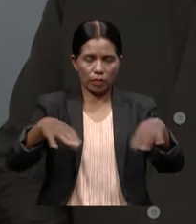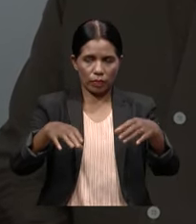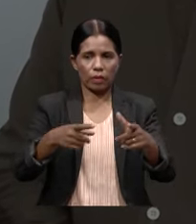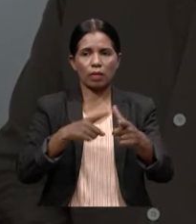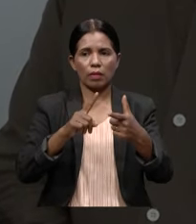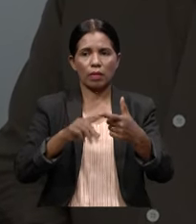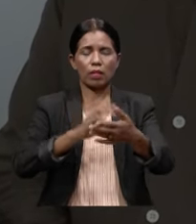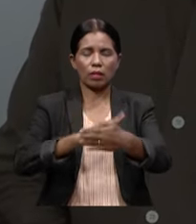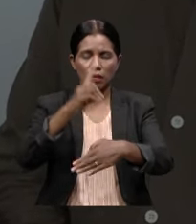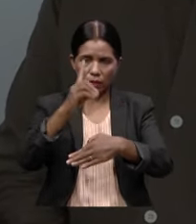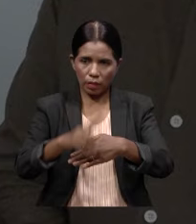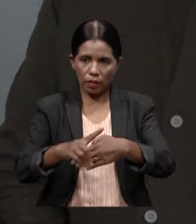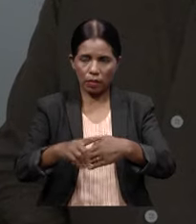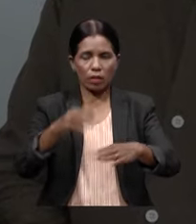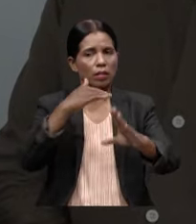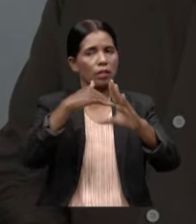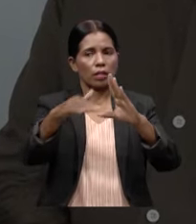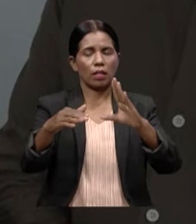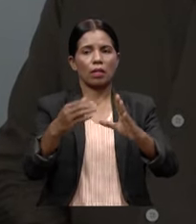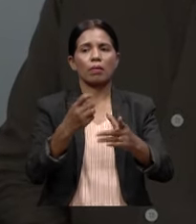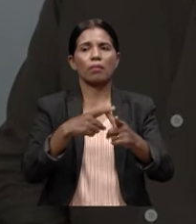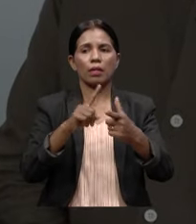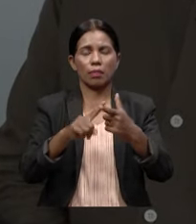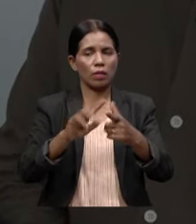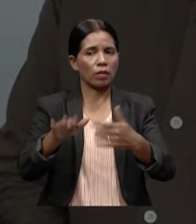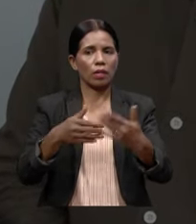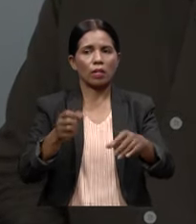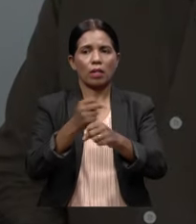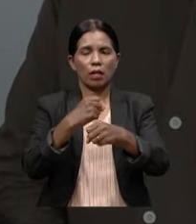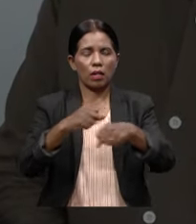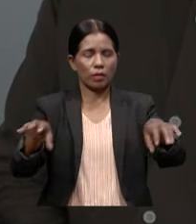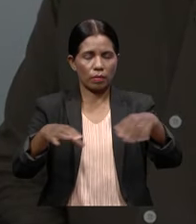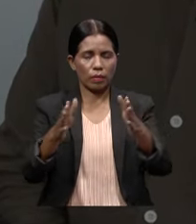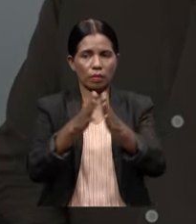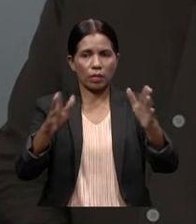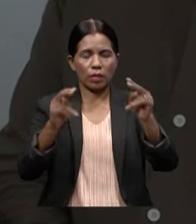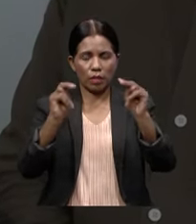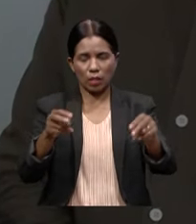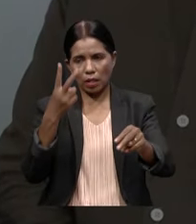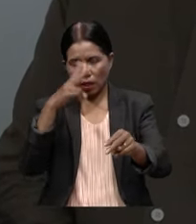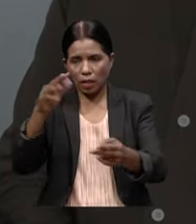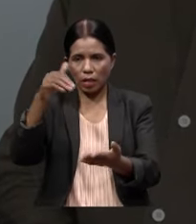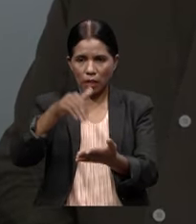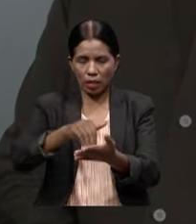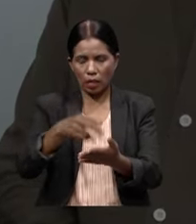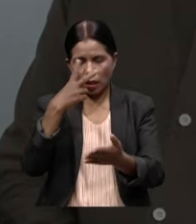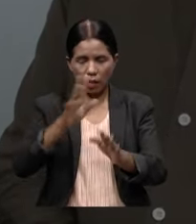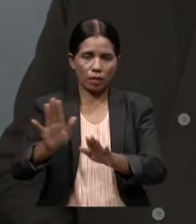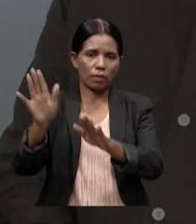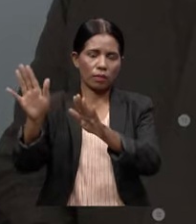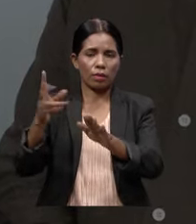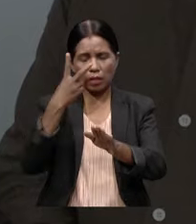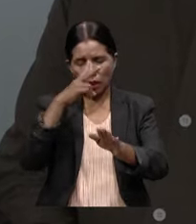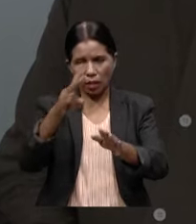falar de desenvolvimento rural né transferência de mas vê durante né o serviço boa tida também tem que verificar, tem que haver terreno, tem que